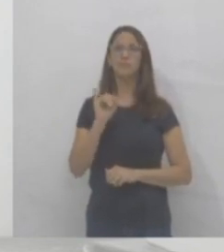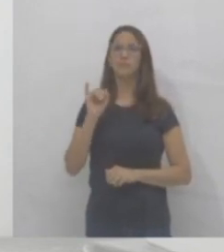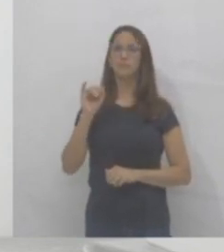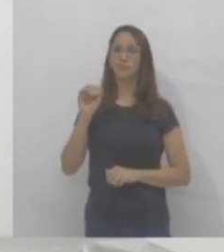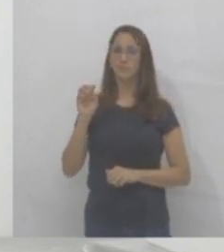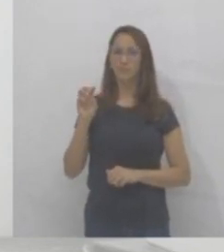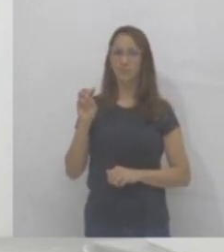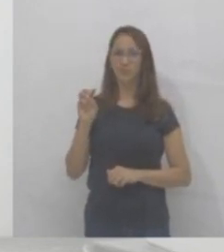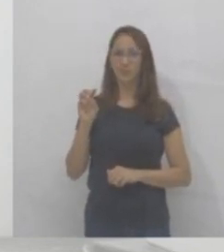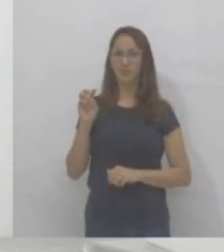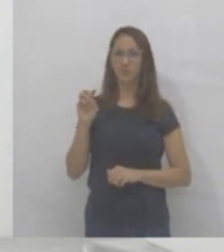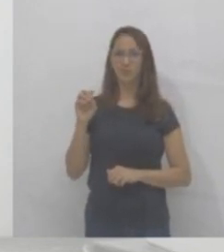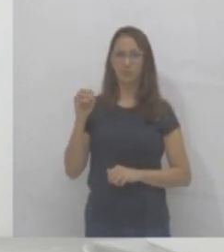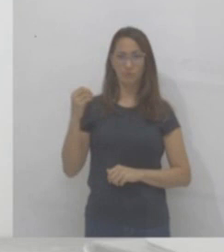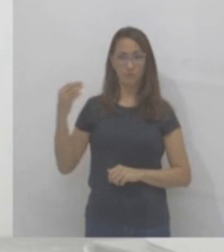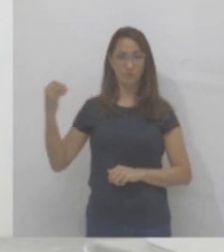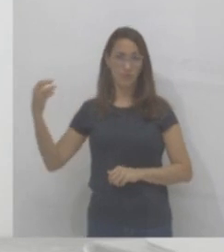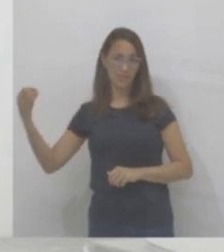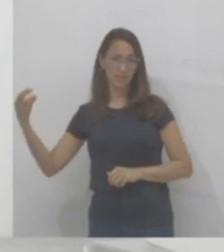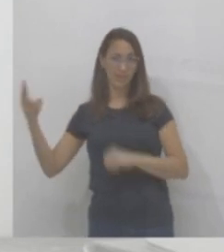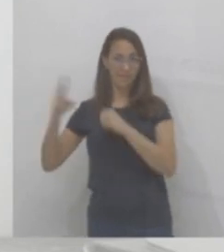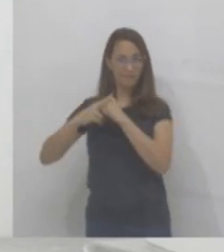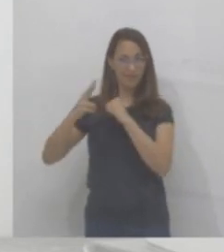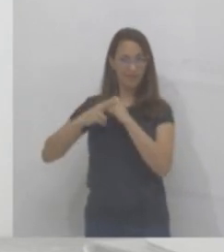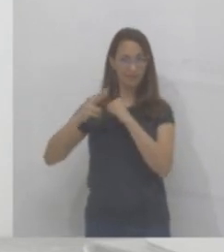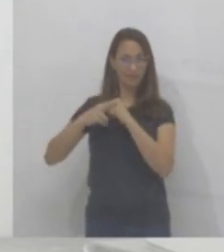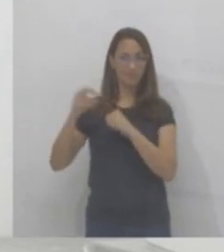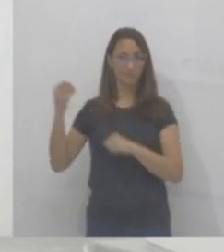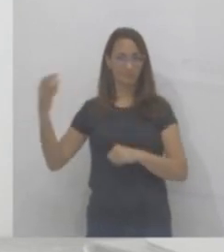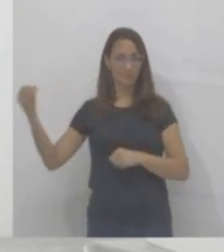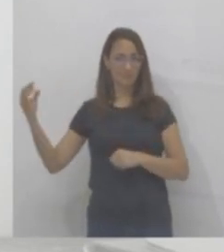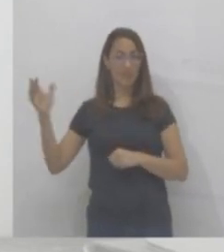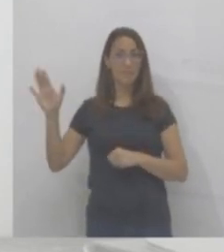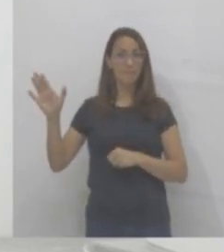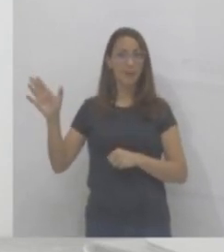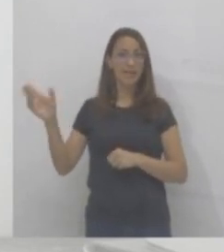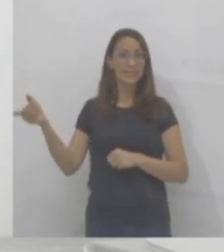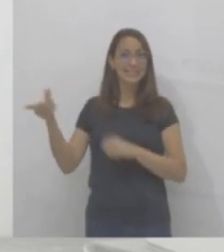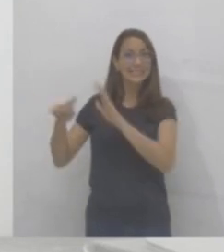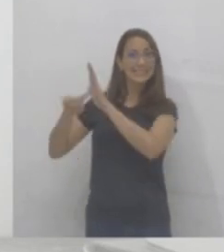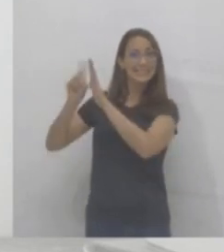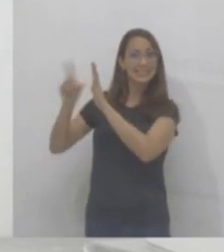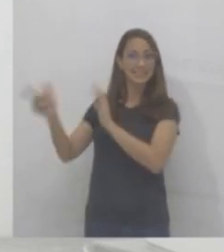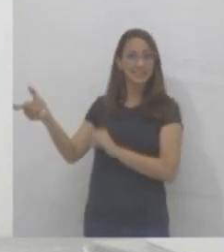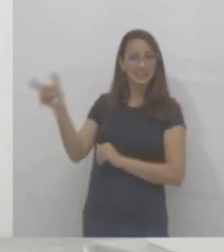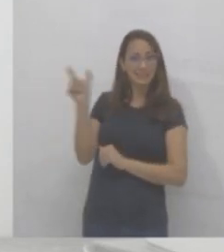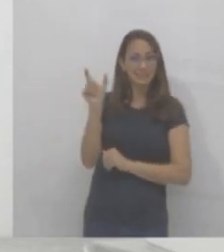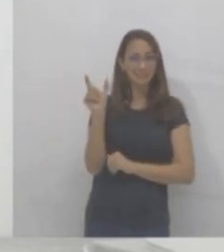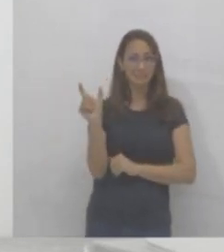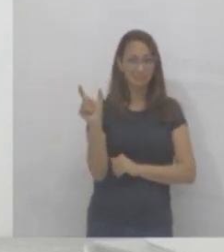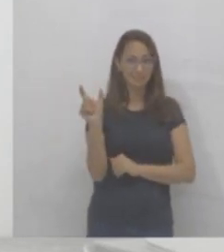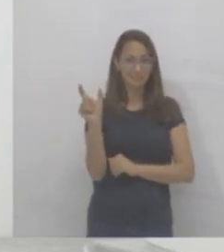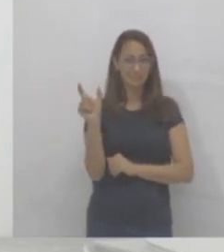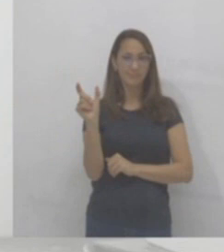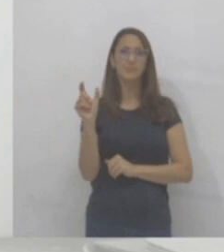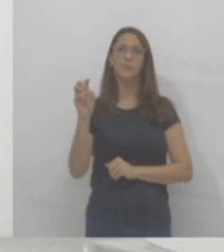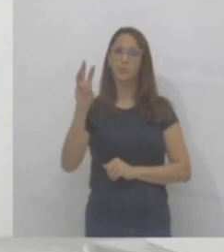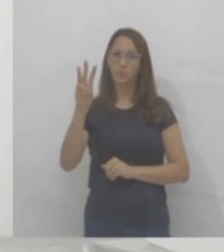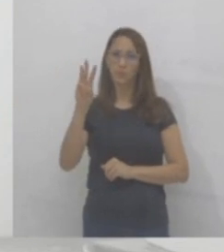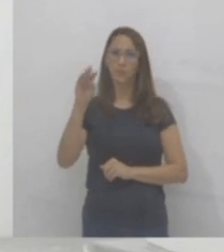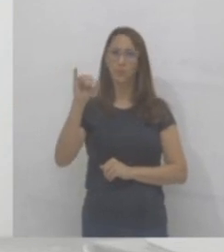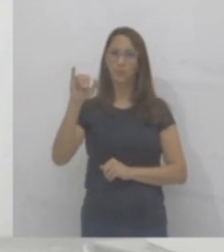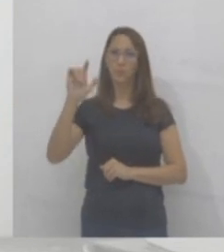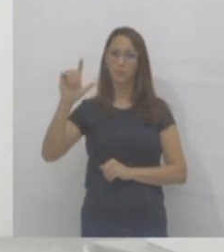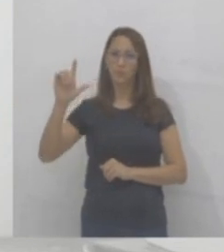E o que ele quer fazer? Viajar. Só que para a frase estar no futuro, eu preciso colocar o will antes do verbo. Aí a minha frase está